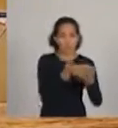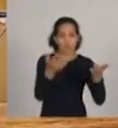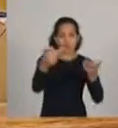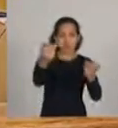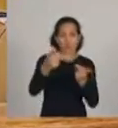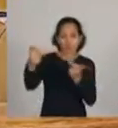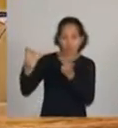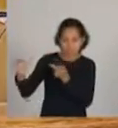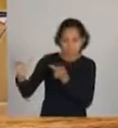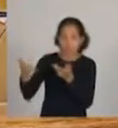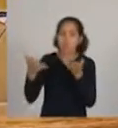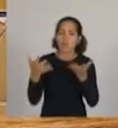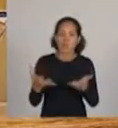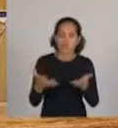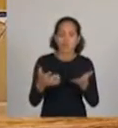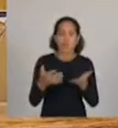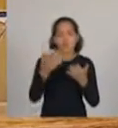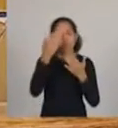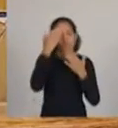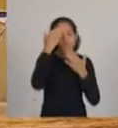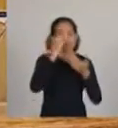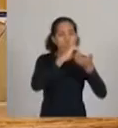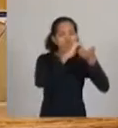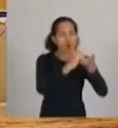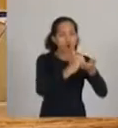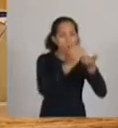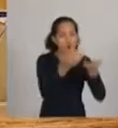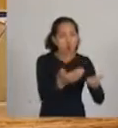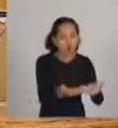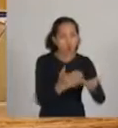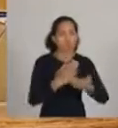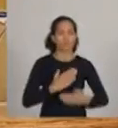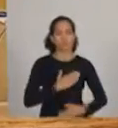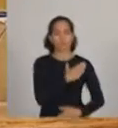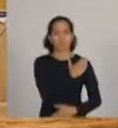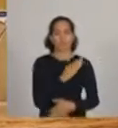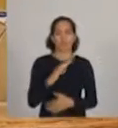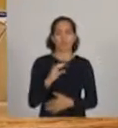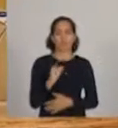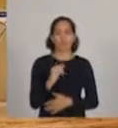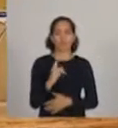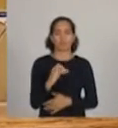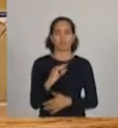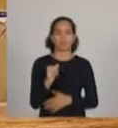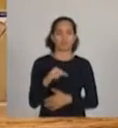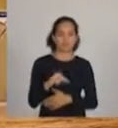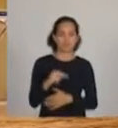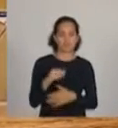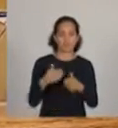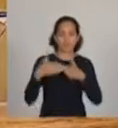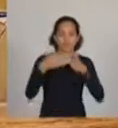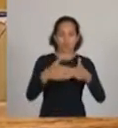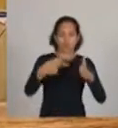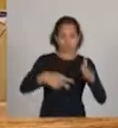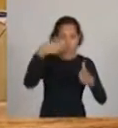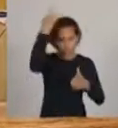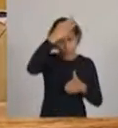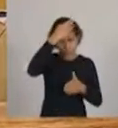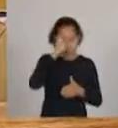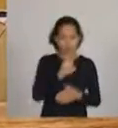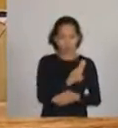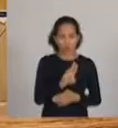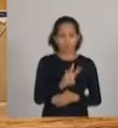Eu quero cumprimentar o capitão de portos, da Capitania de Portos do Espírito Santo, senhor Washington Luiz de